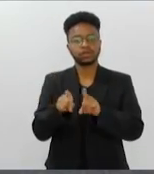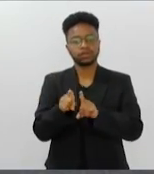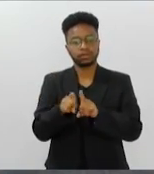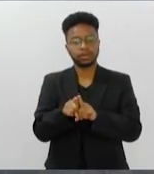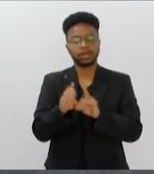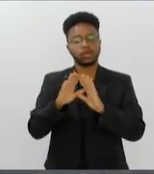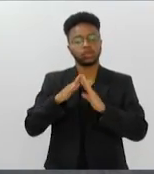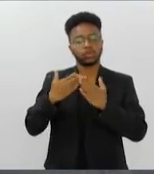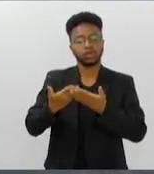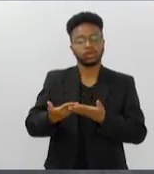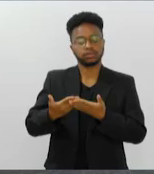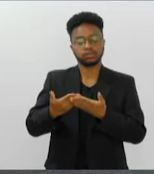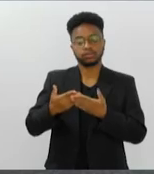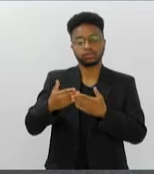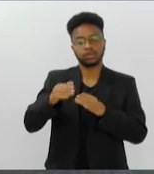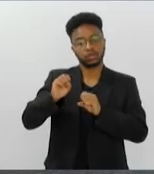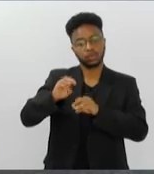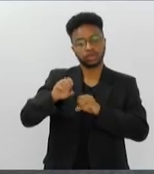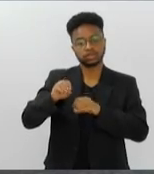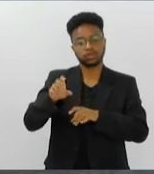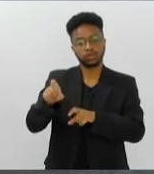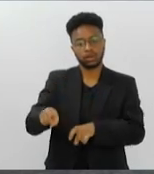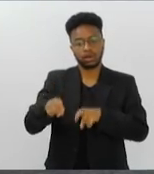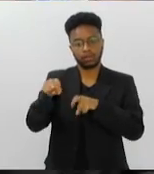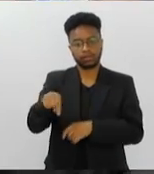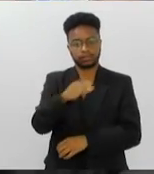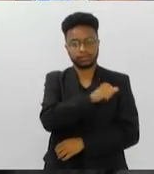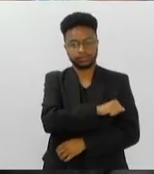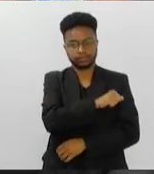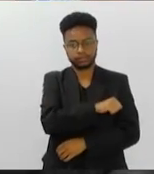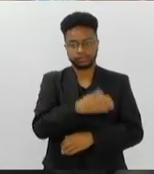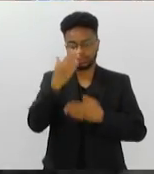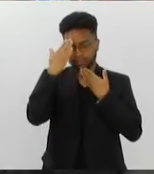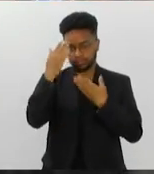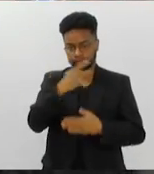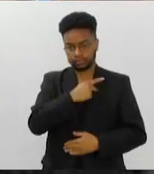do campo aqui no nosso estado do Rio de Janeiro. Obrigada, presidente.